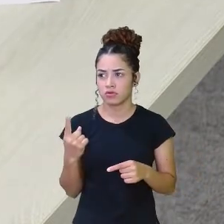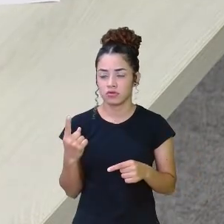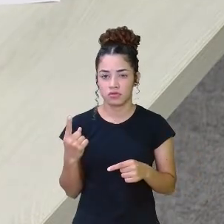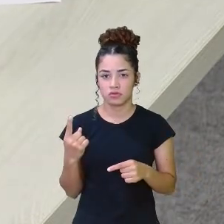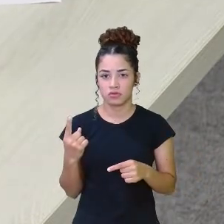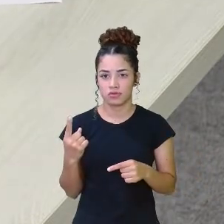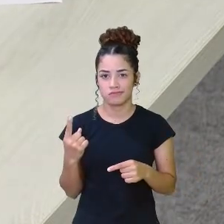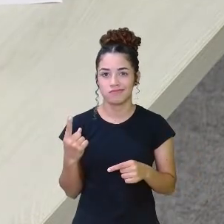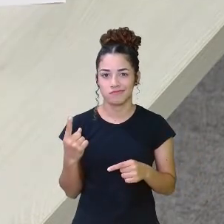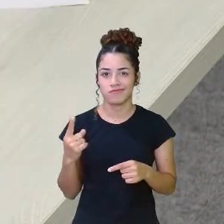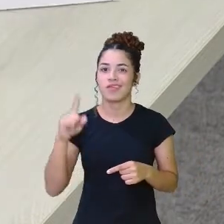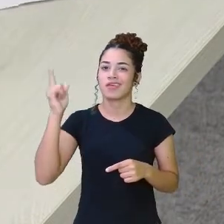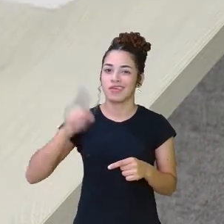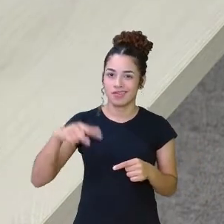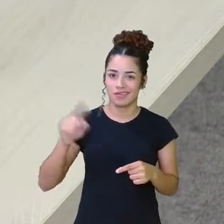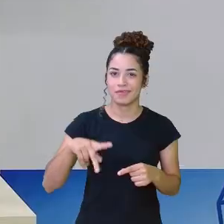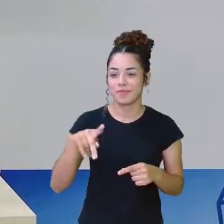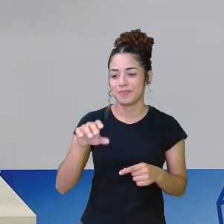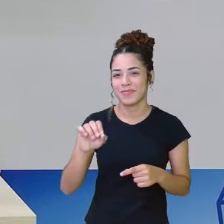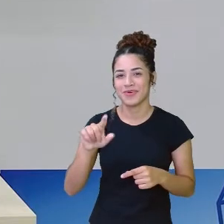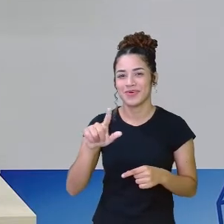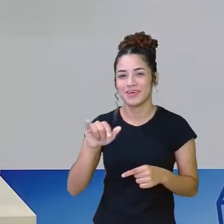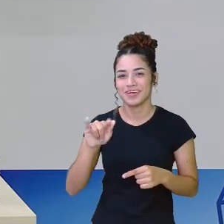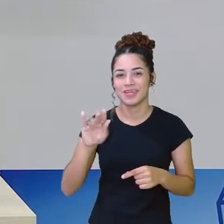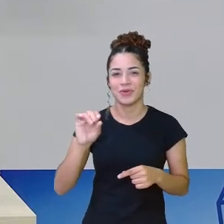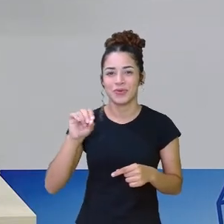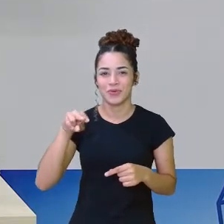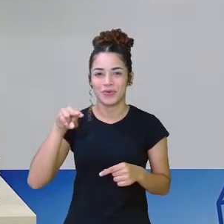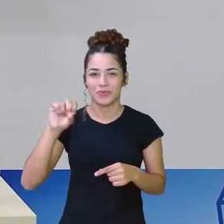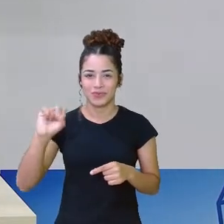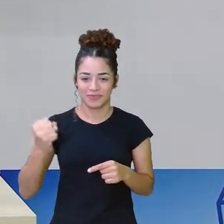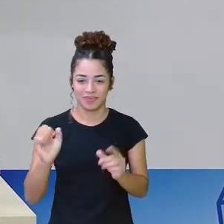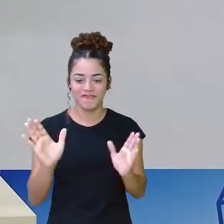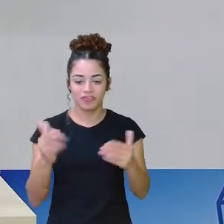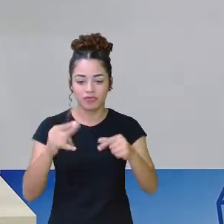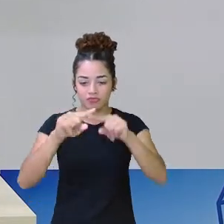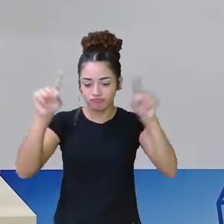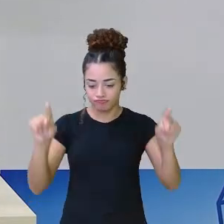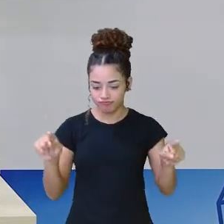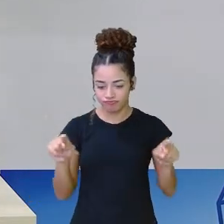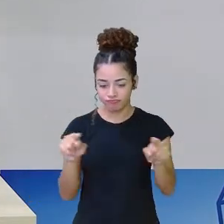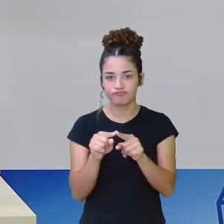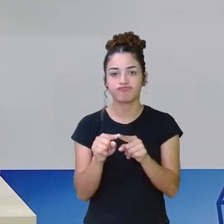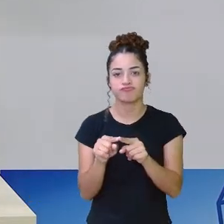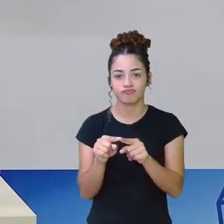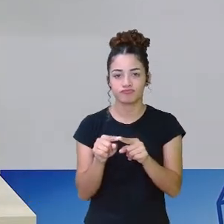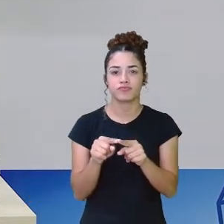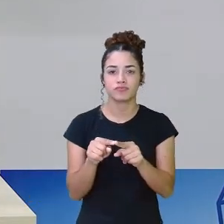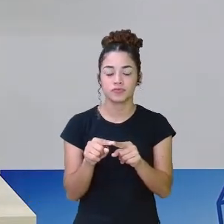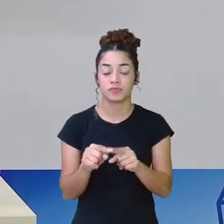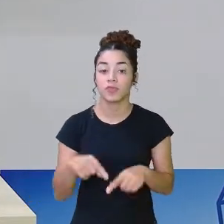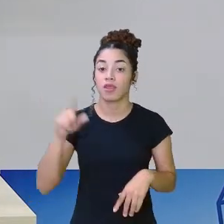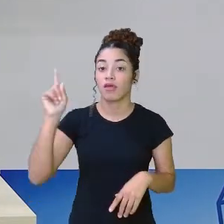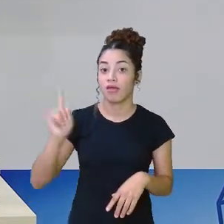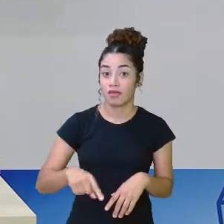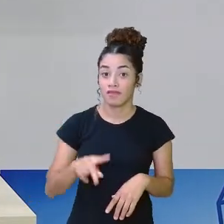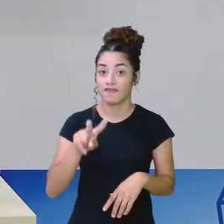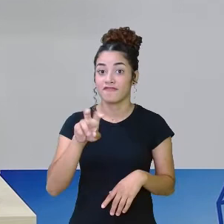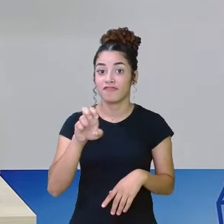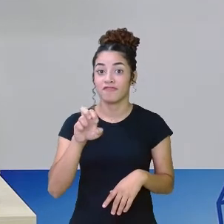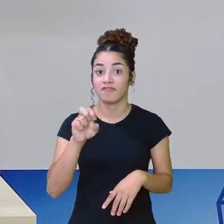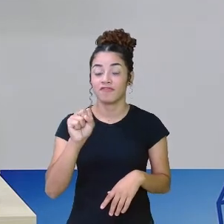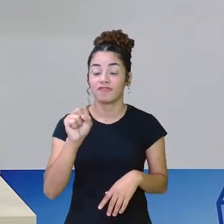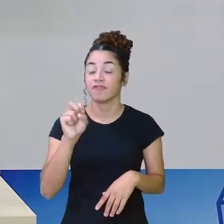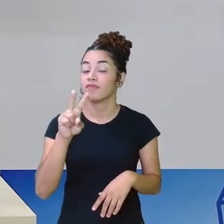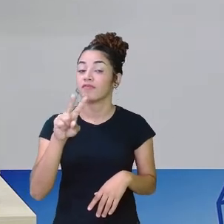perceberem. Pontos de encontro presentes aqui. É o que a gente chama de vértice.